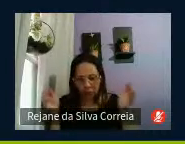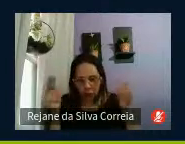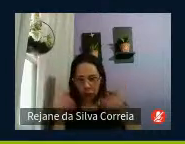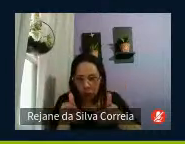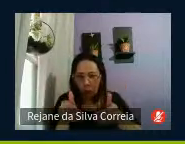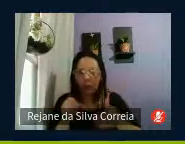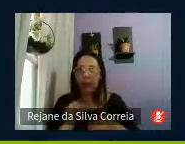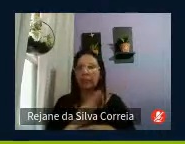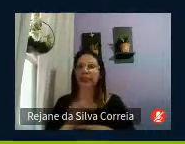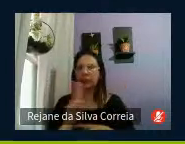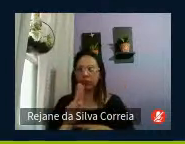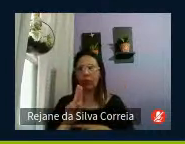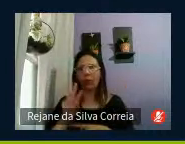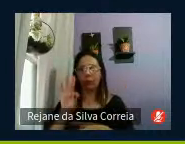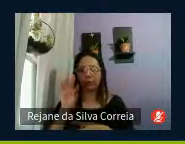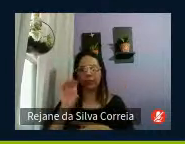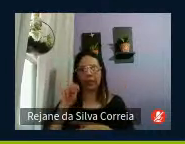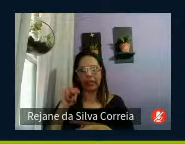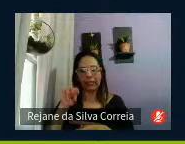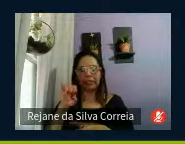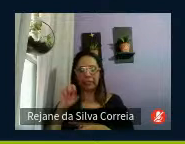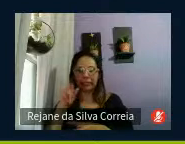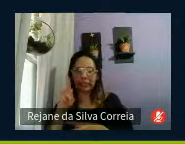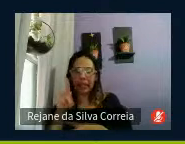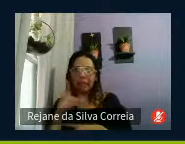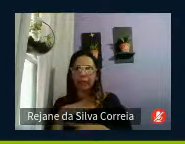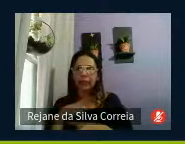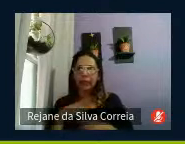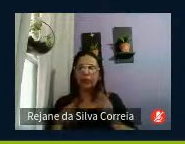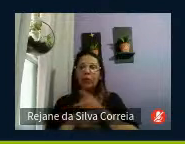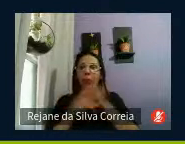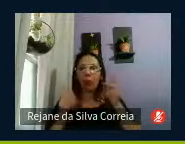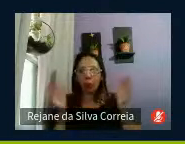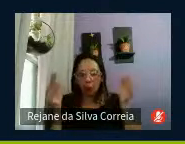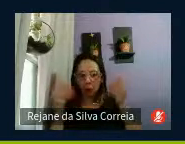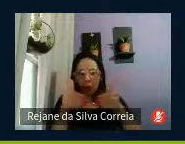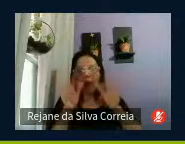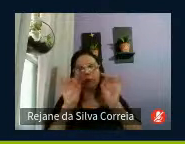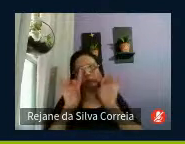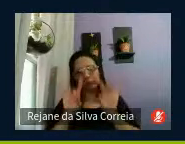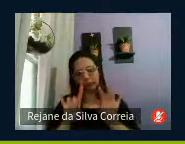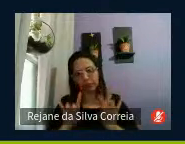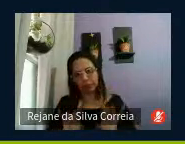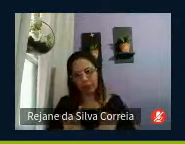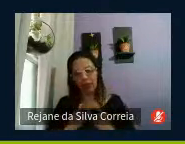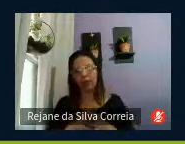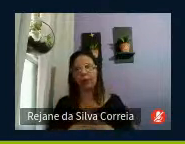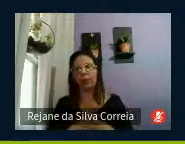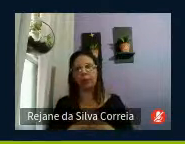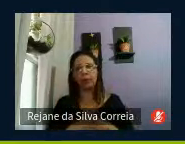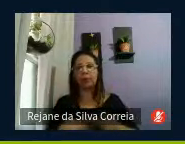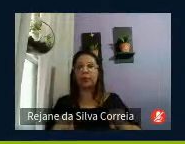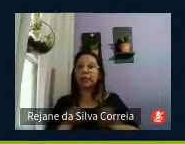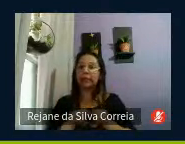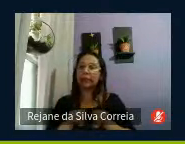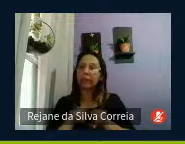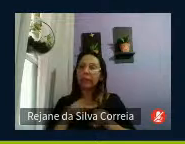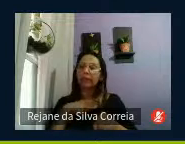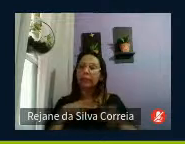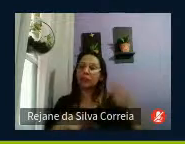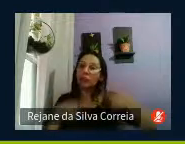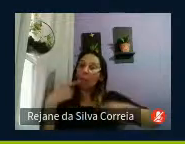que o TECNEP dava, né, ao público-alvo da educação especial, e em conformidade com as políticas